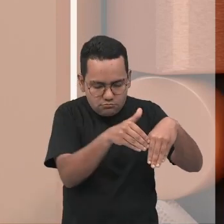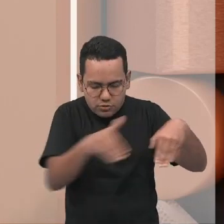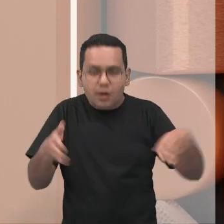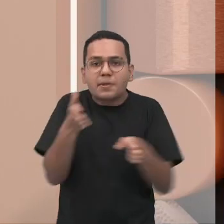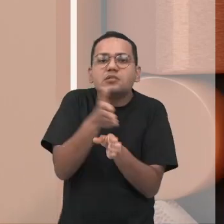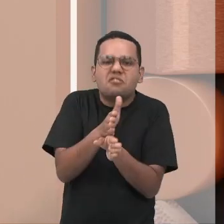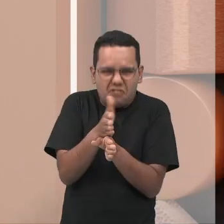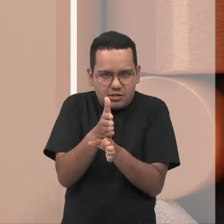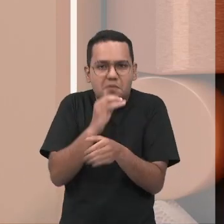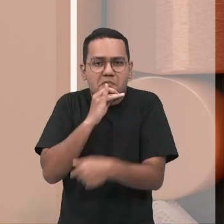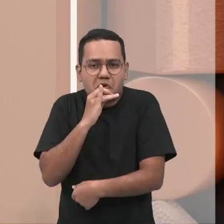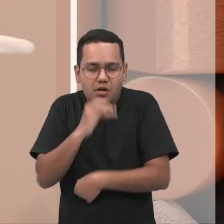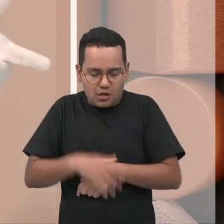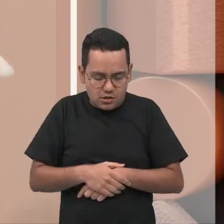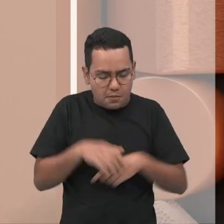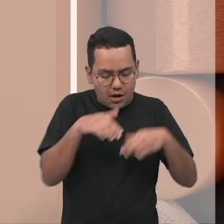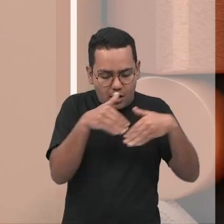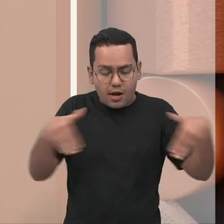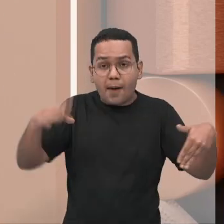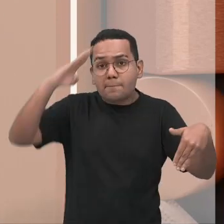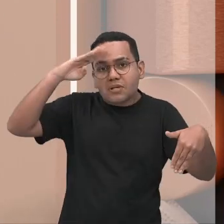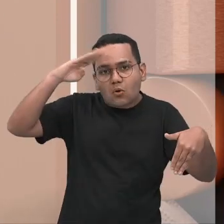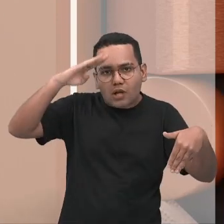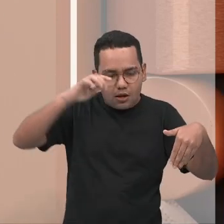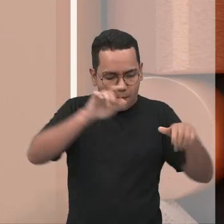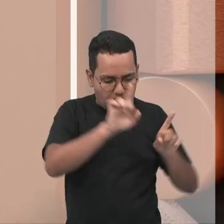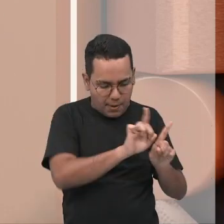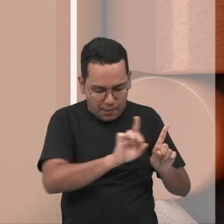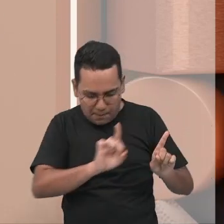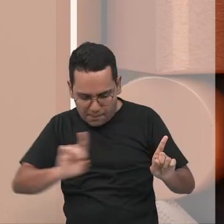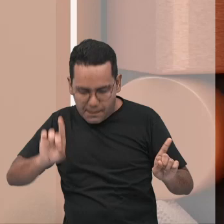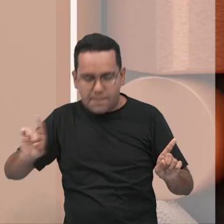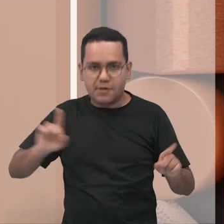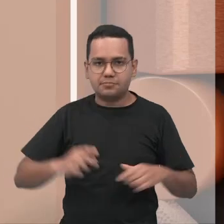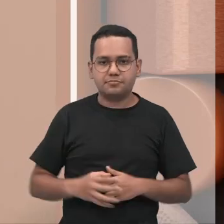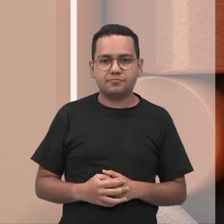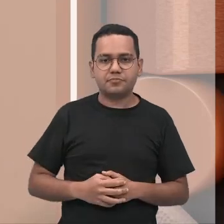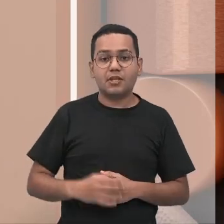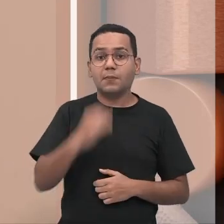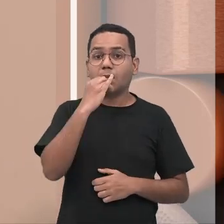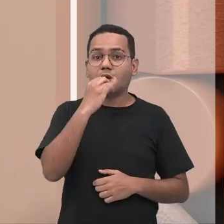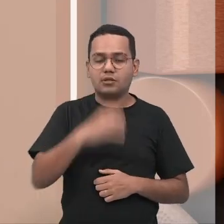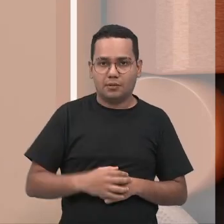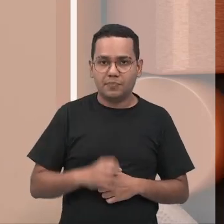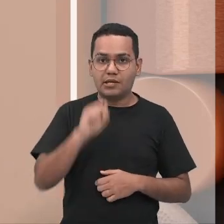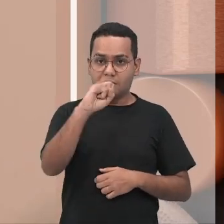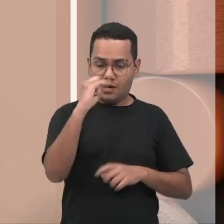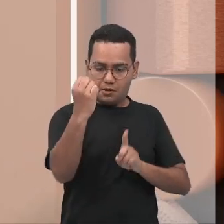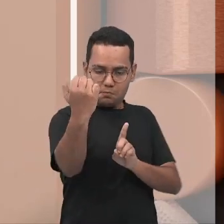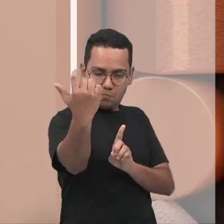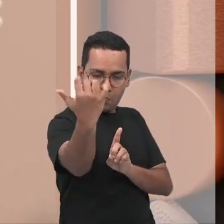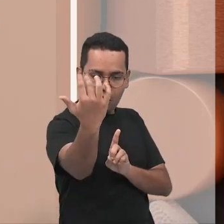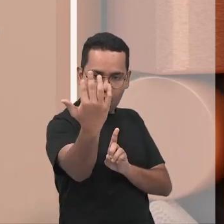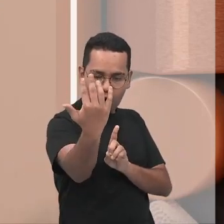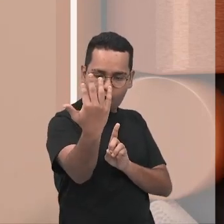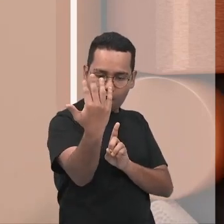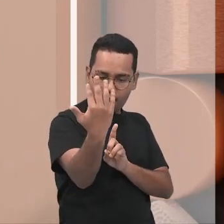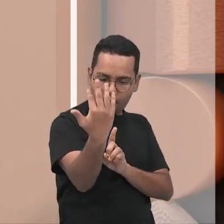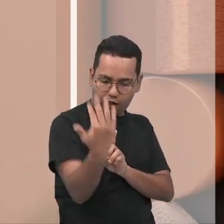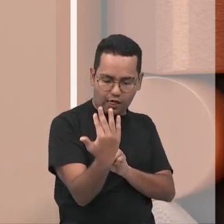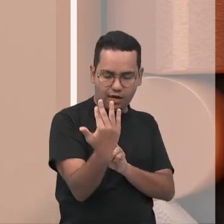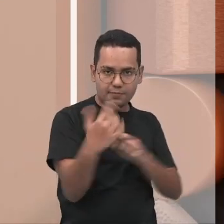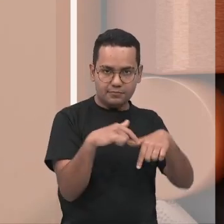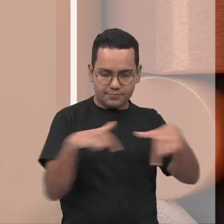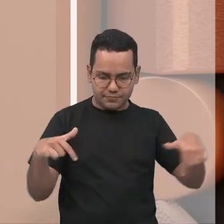se você está ali guardando o seu território numa trincheira, quando o exército inimigo vier para invadir o seu território, você